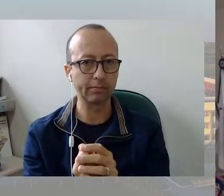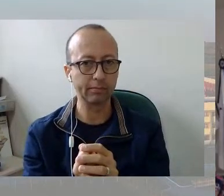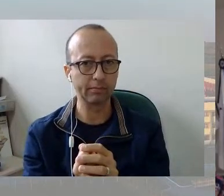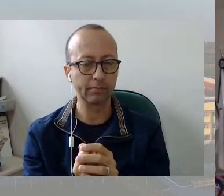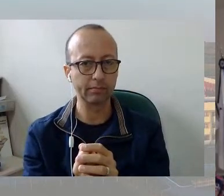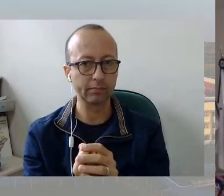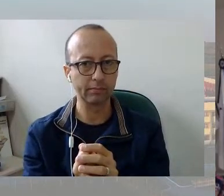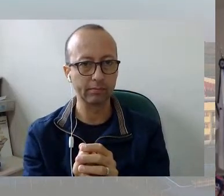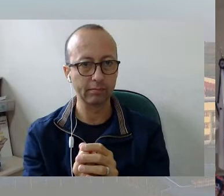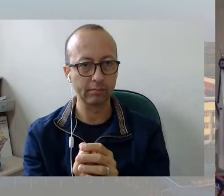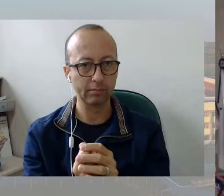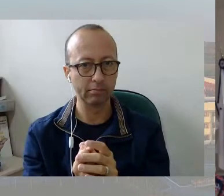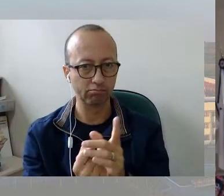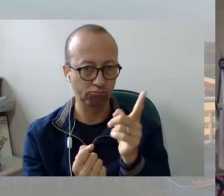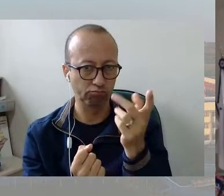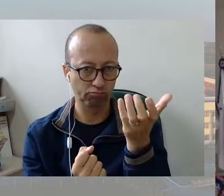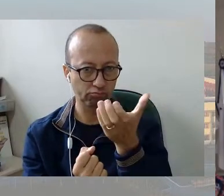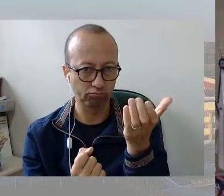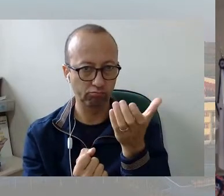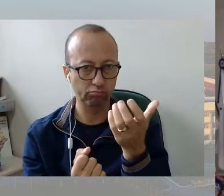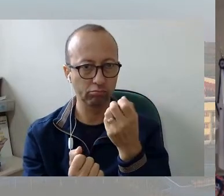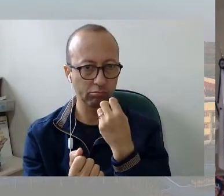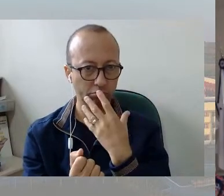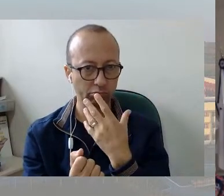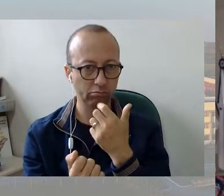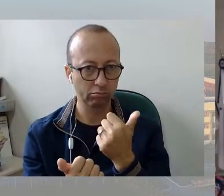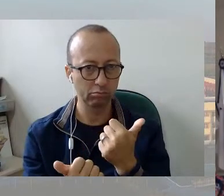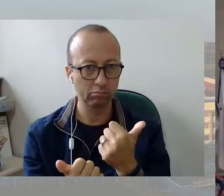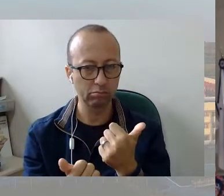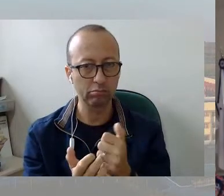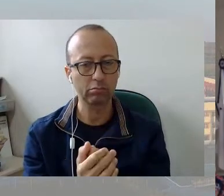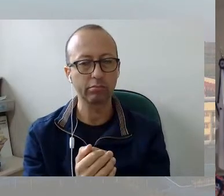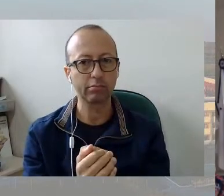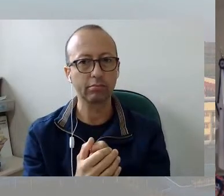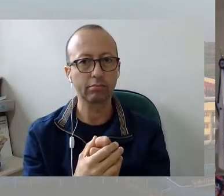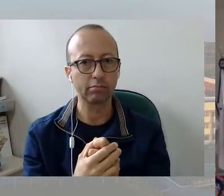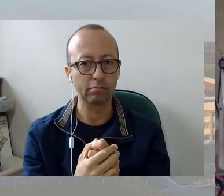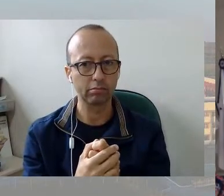ficamos então com a candidatura do Campus Caçapava.